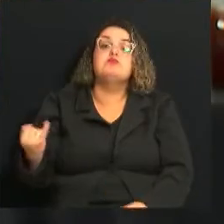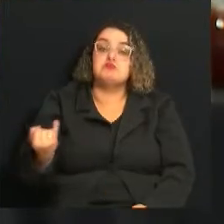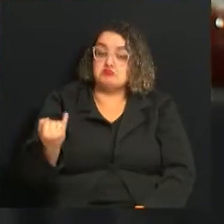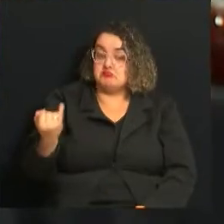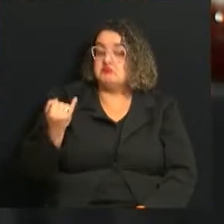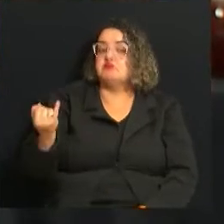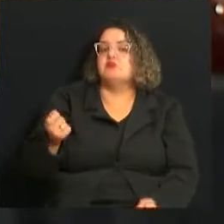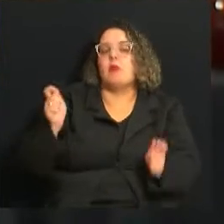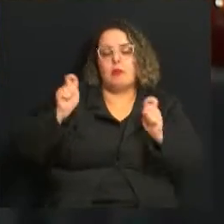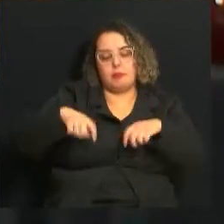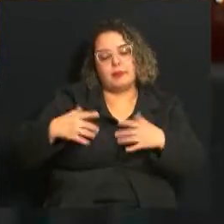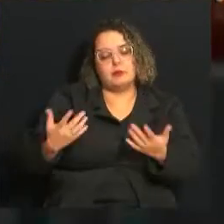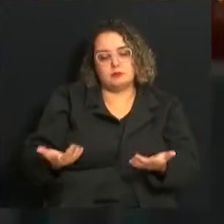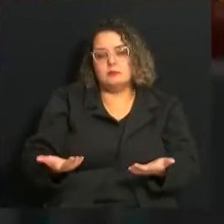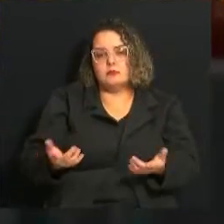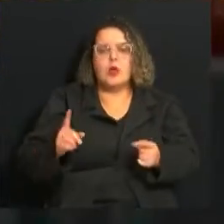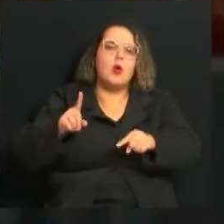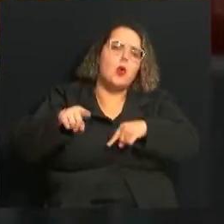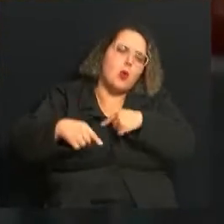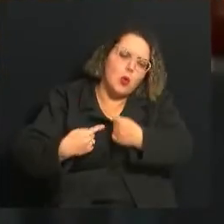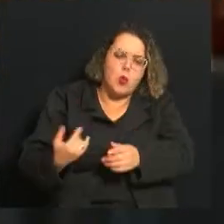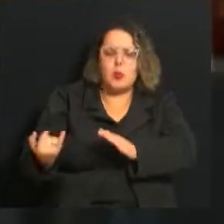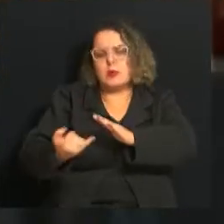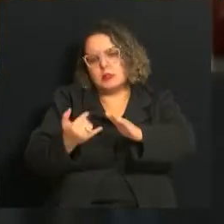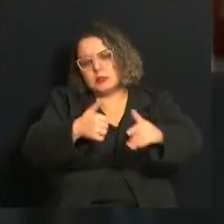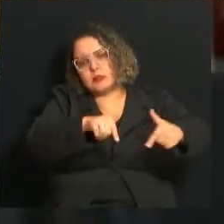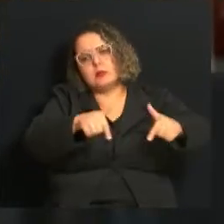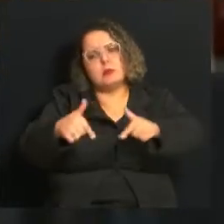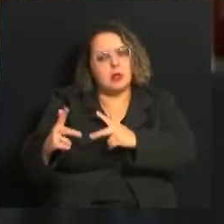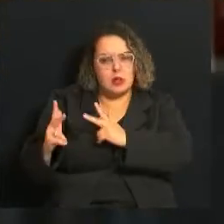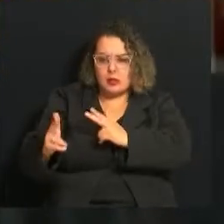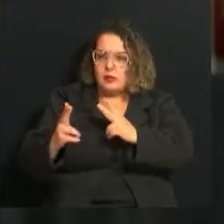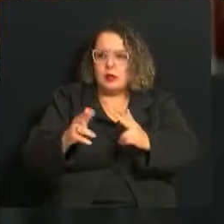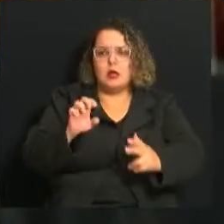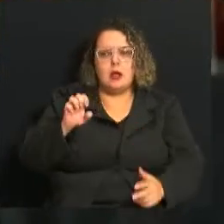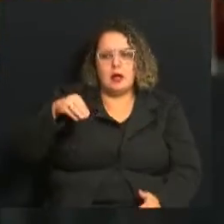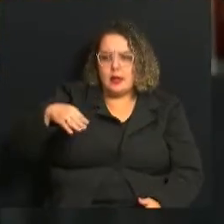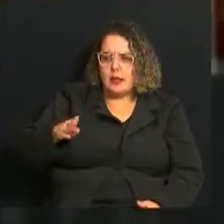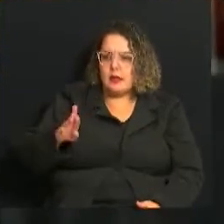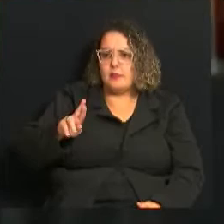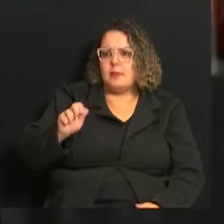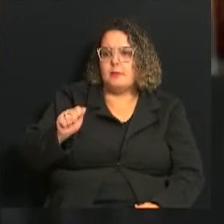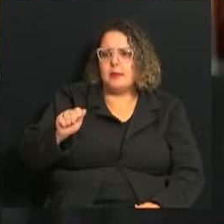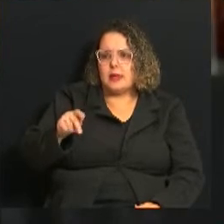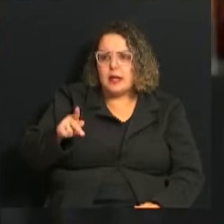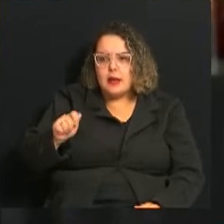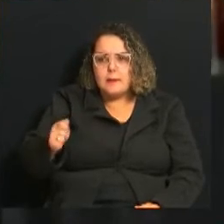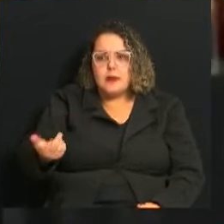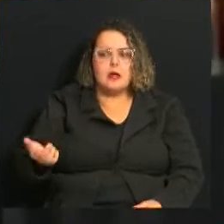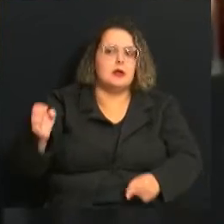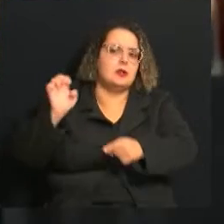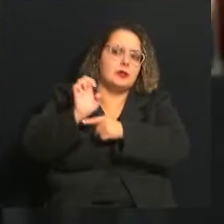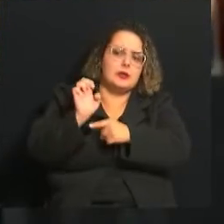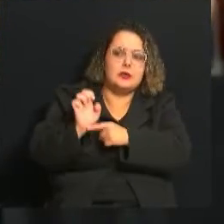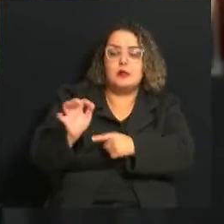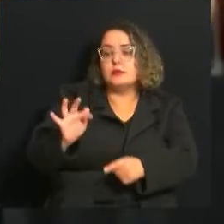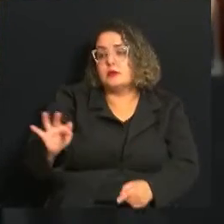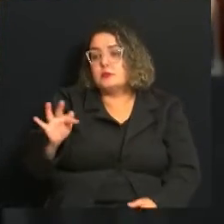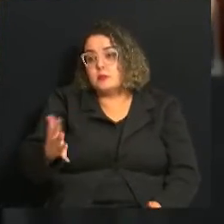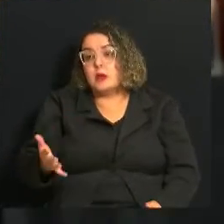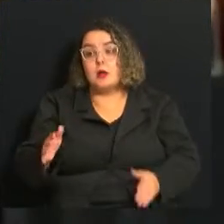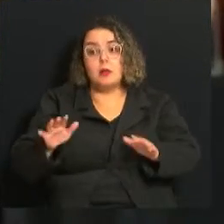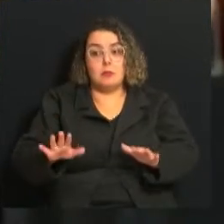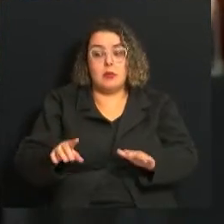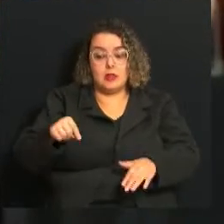claro que outras instituições trabalham também nessa linha, a própria Embrapa, instituições estaduais, as universidades, mas o